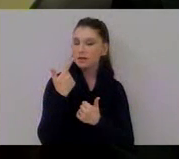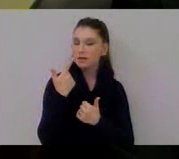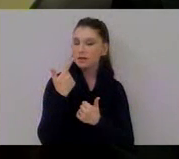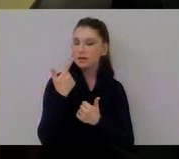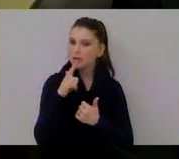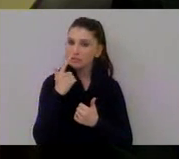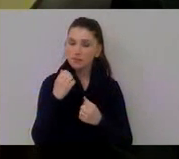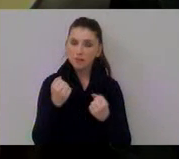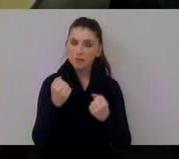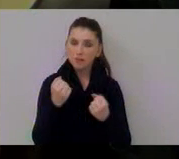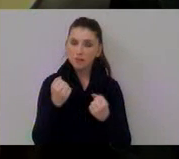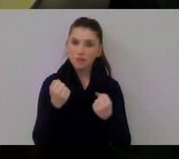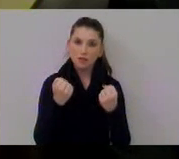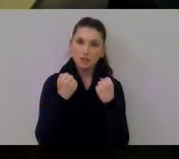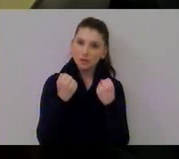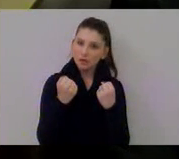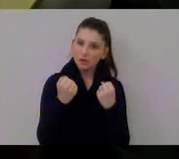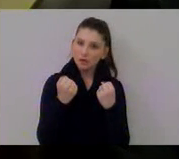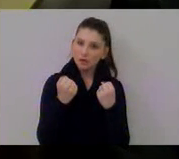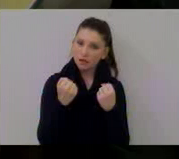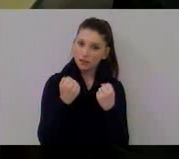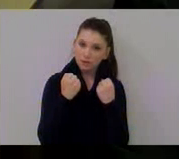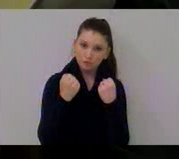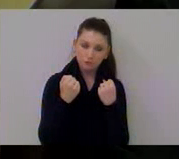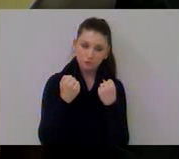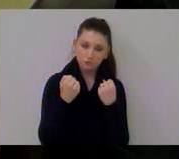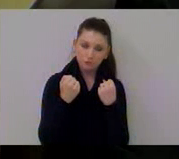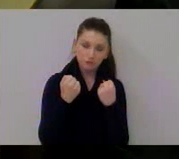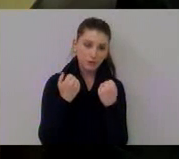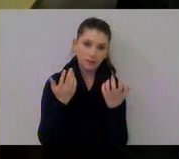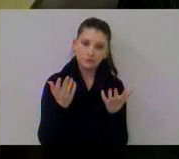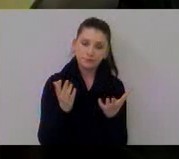muito espaço para o lazer.